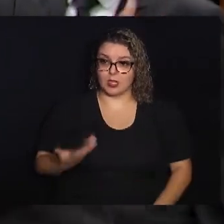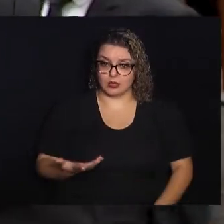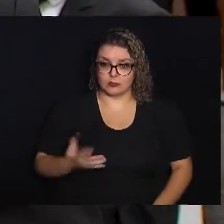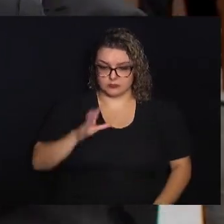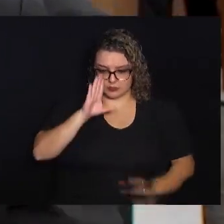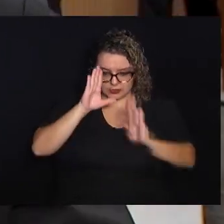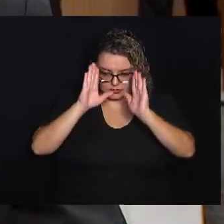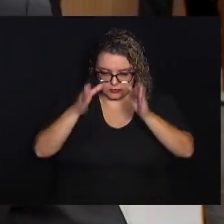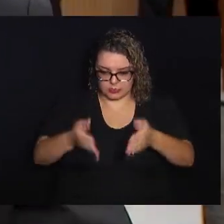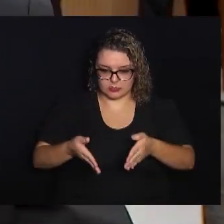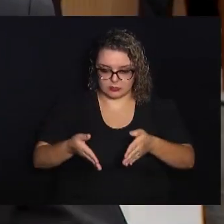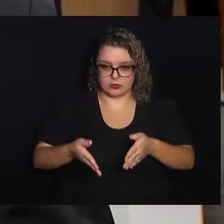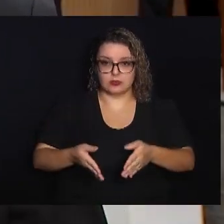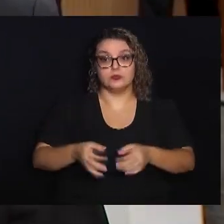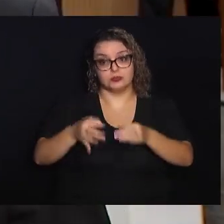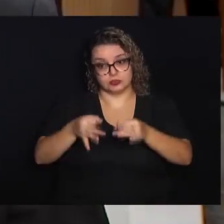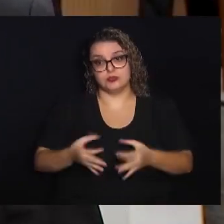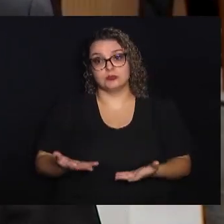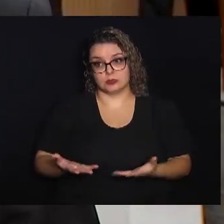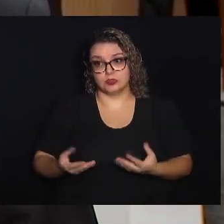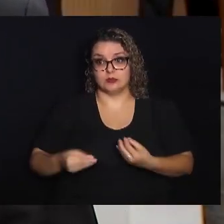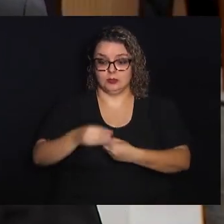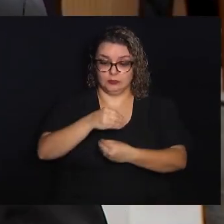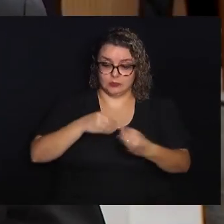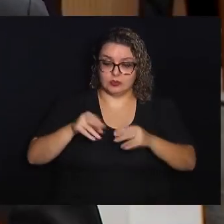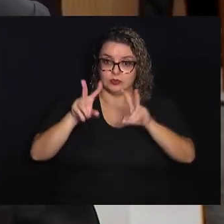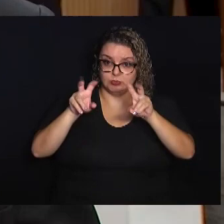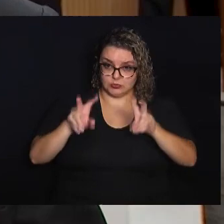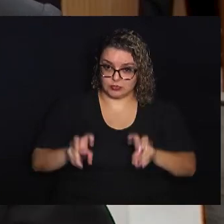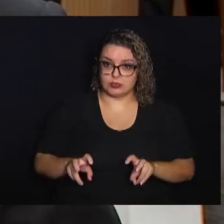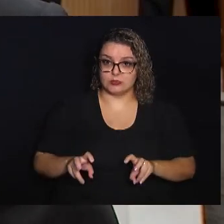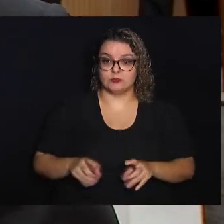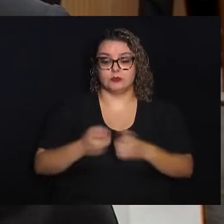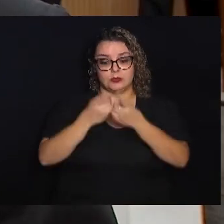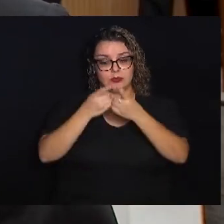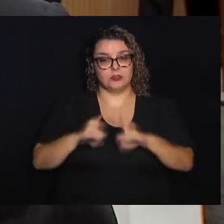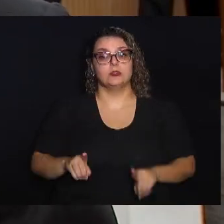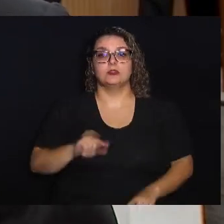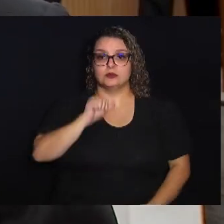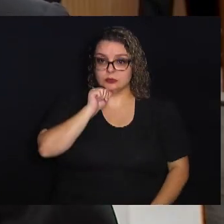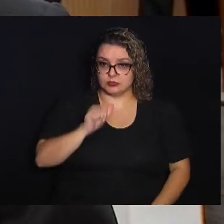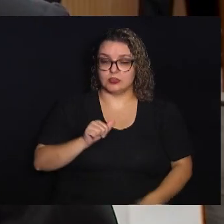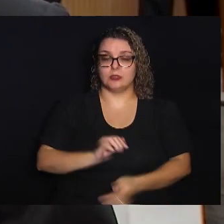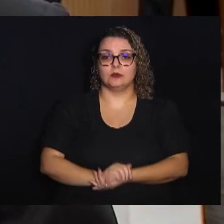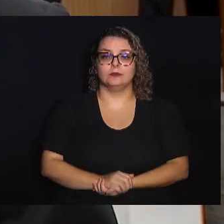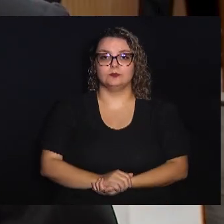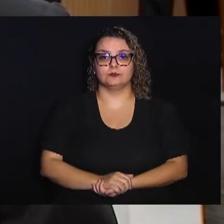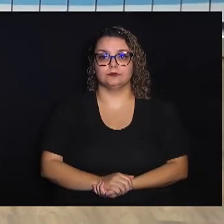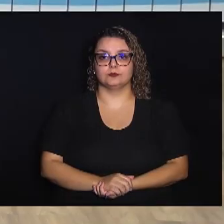central. Justamente por isso está em torno desse tema da dignidade menstrual.